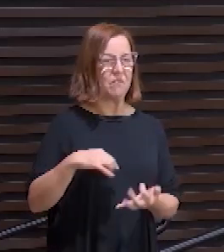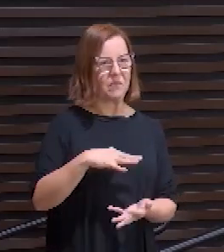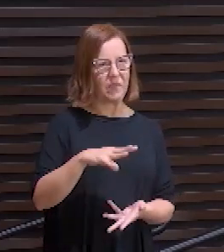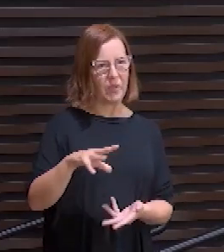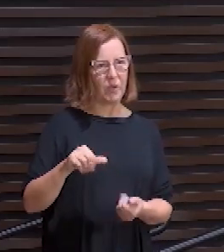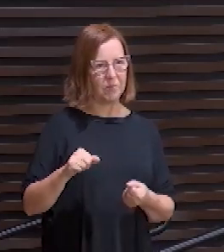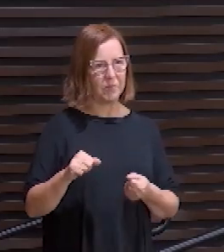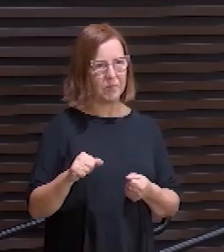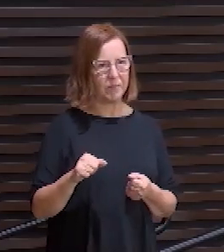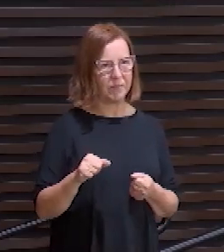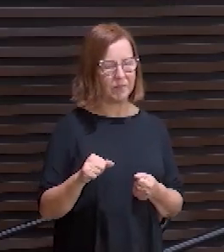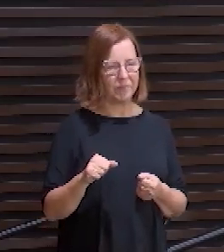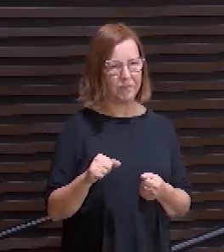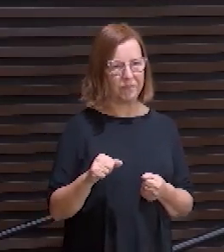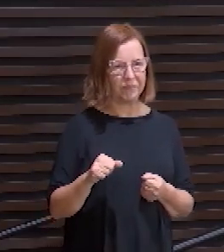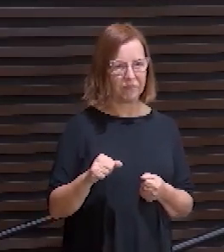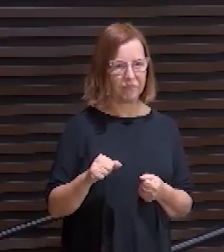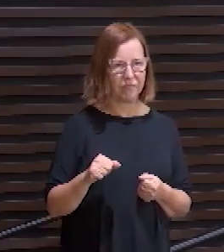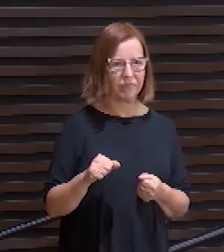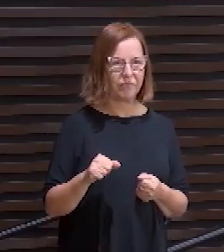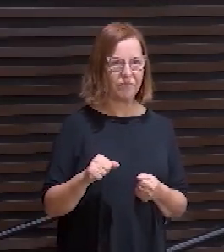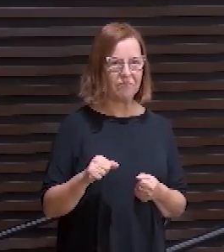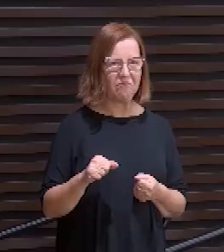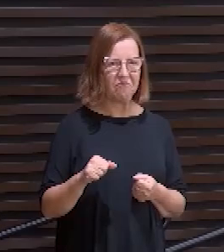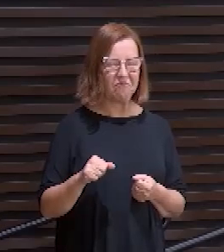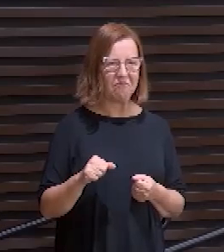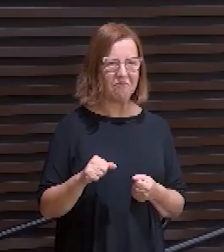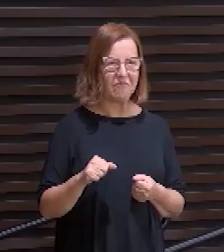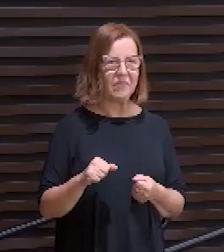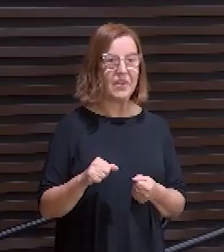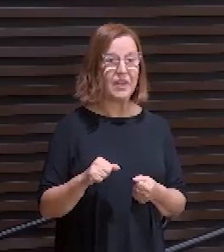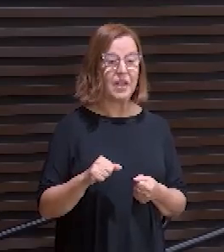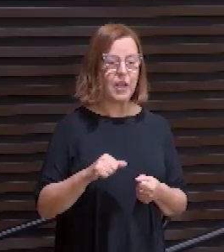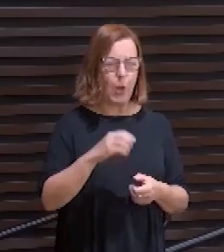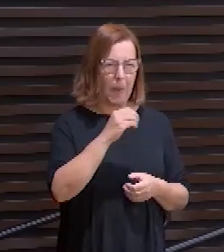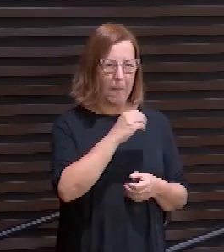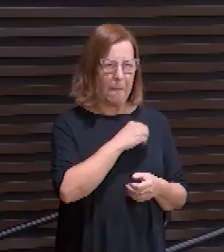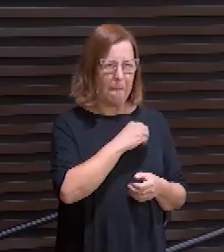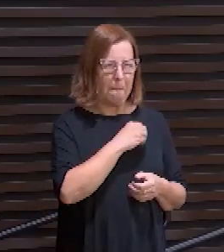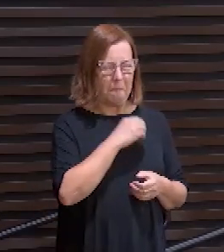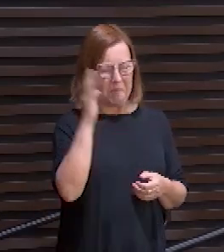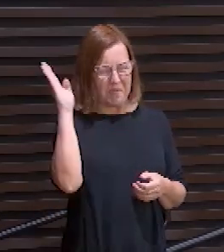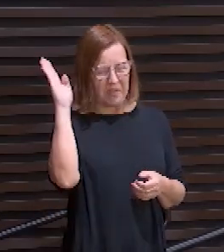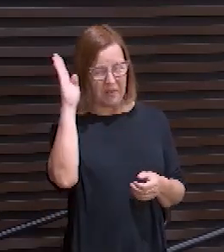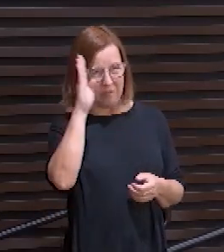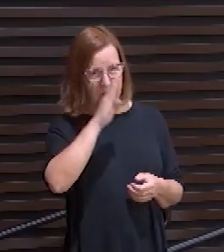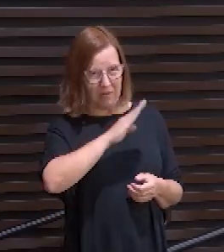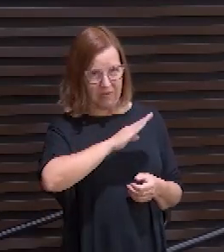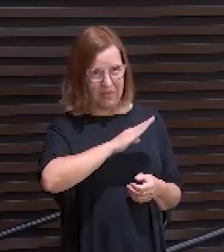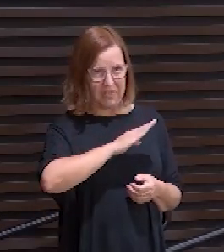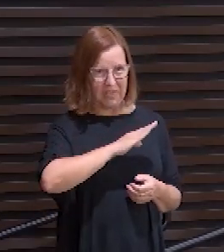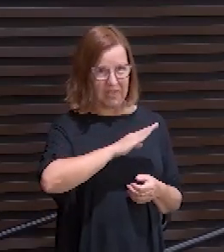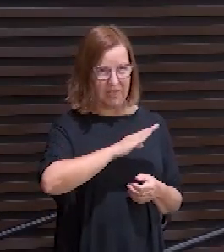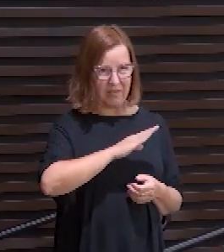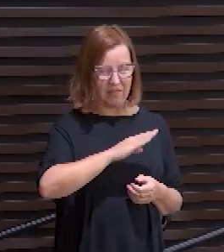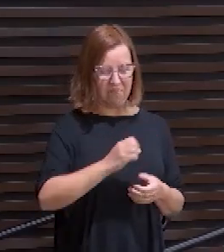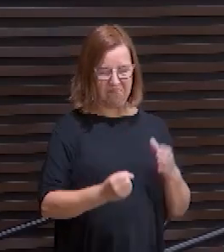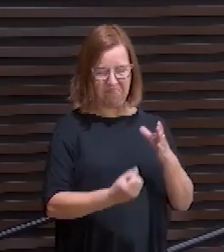Todo o nosso entorno, a imoralidade, o pecado, a perversidade brota.